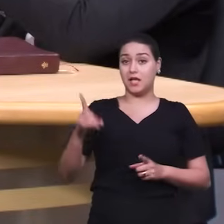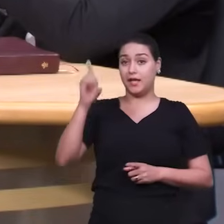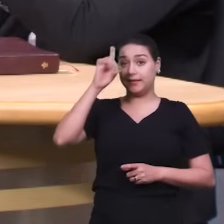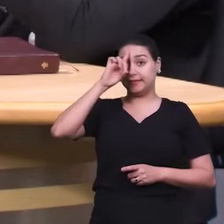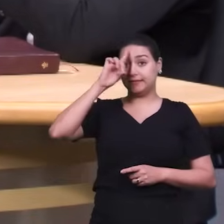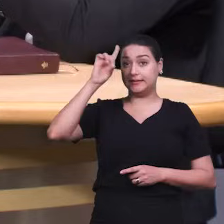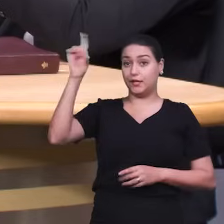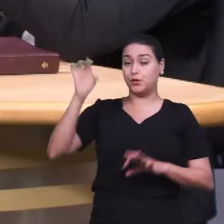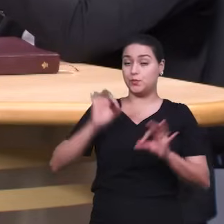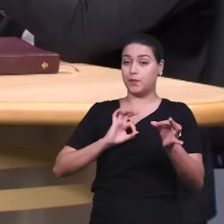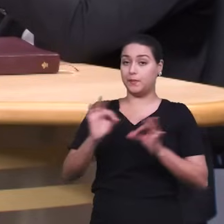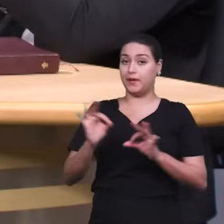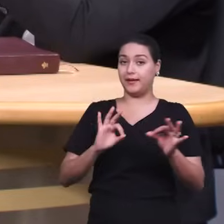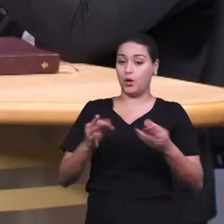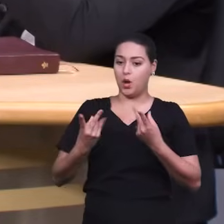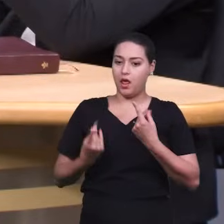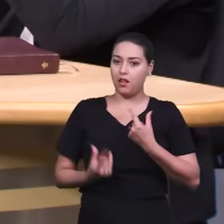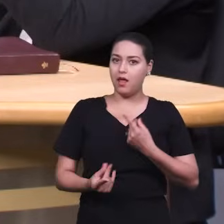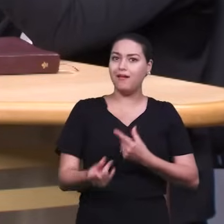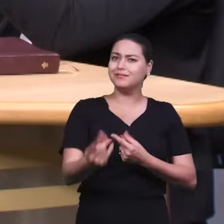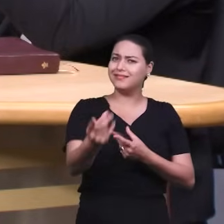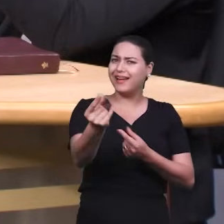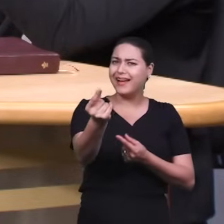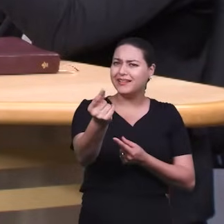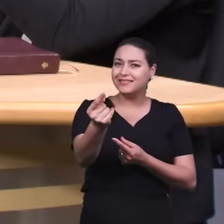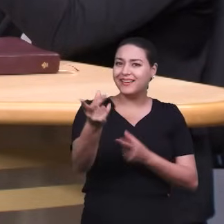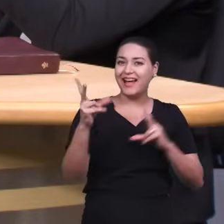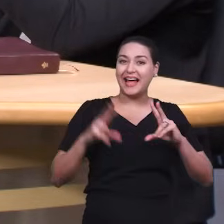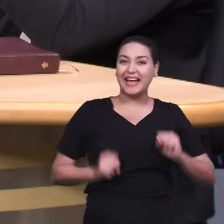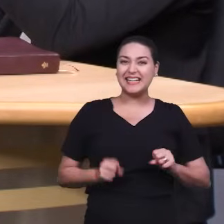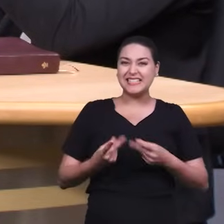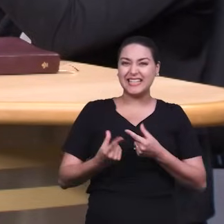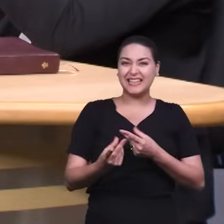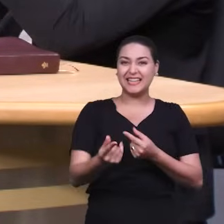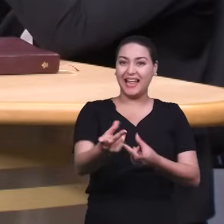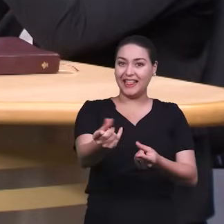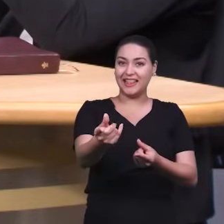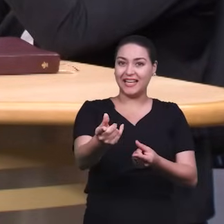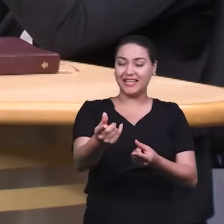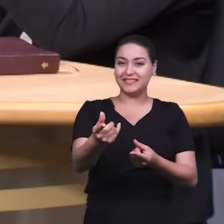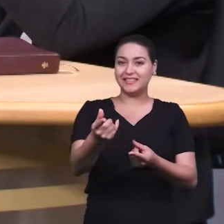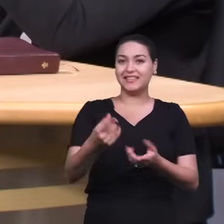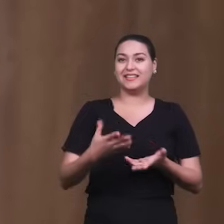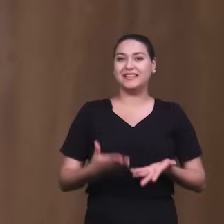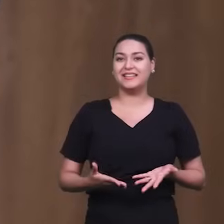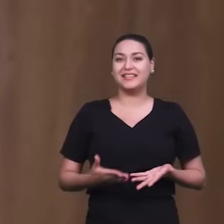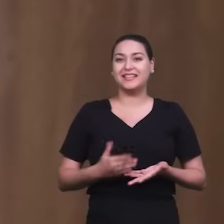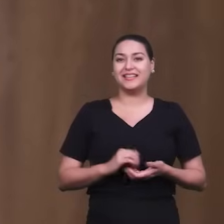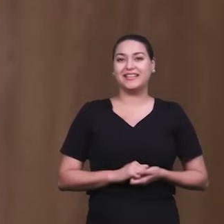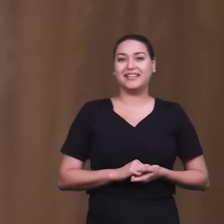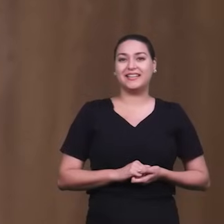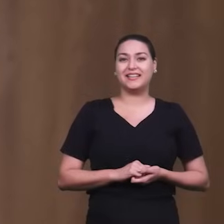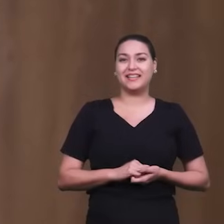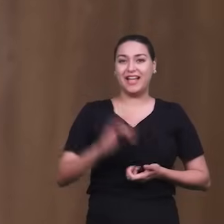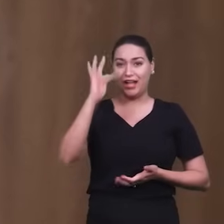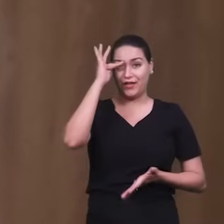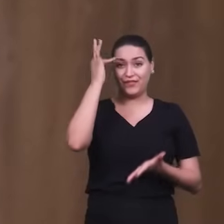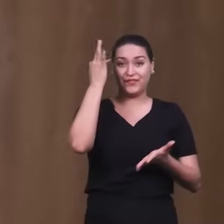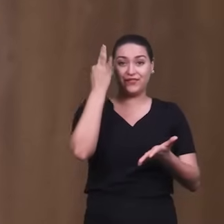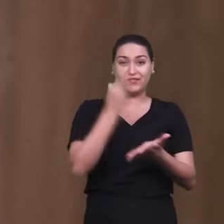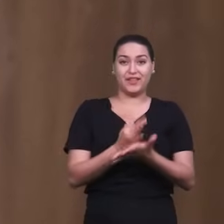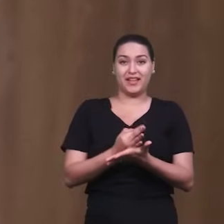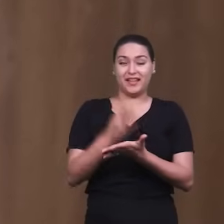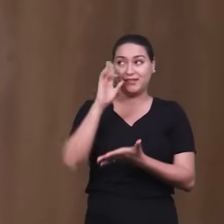existe uma herança, né, uma herança que vem da eternidade, né, que é a fé que o Senhor, ele nos deu, Sim. né, que